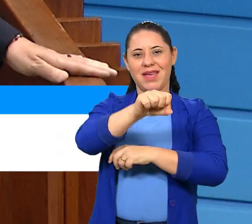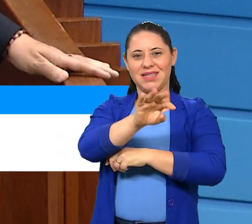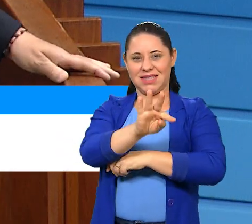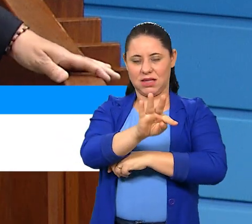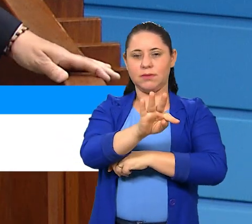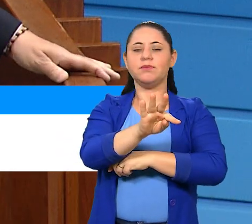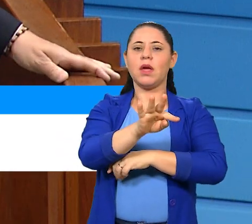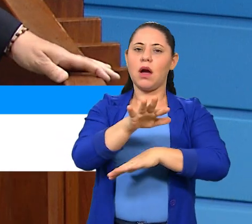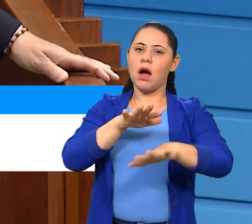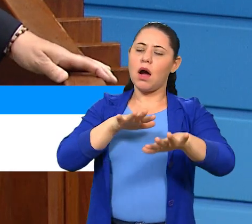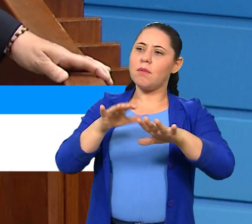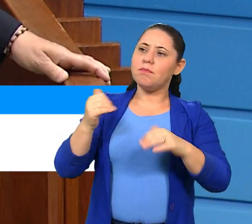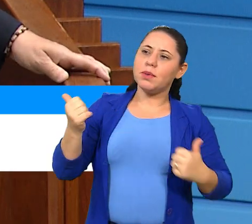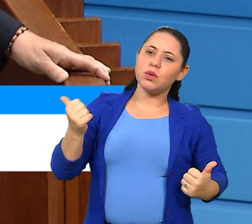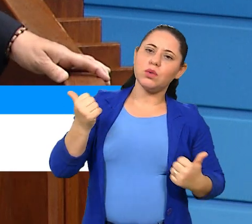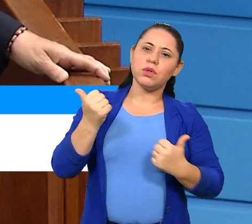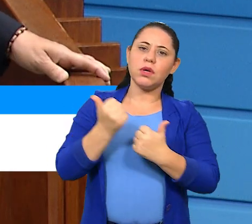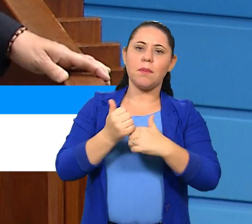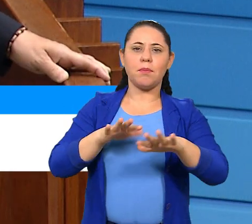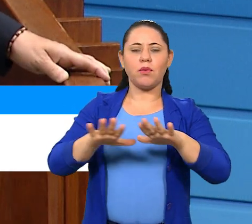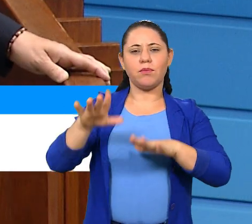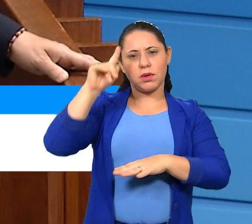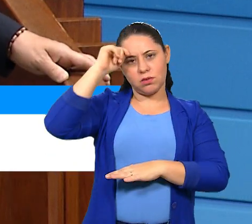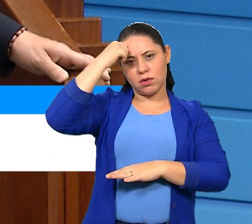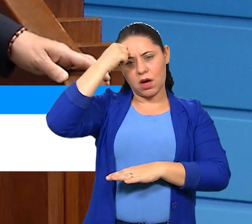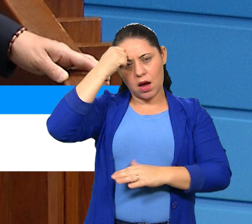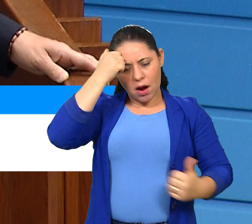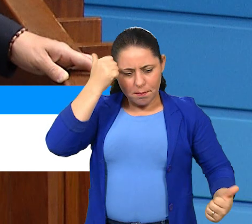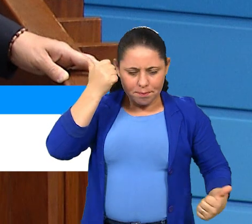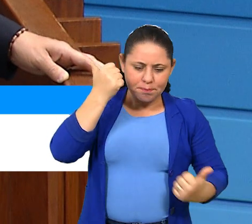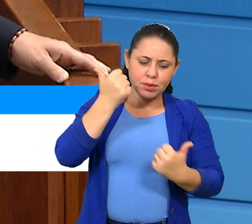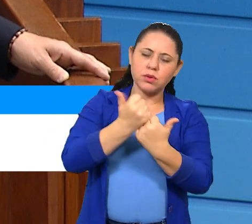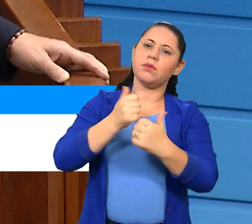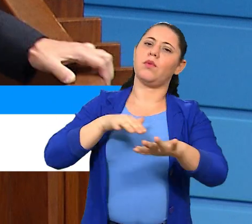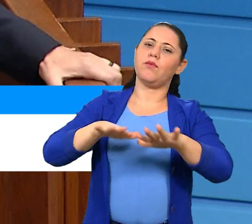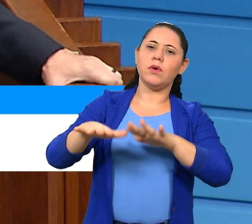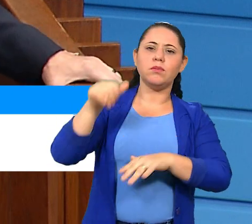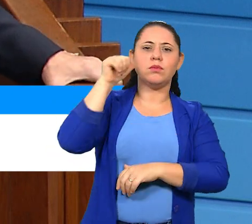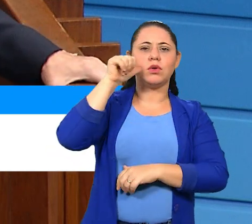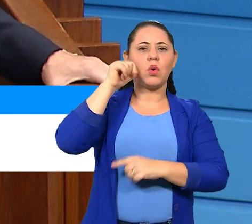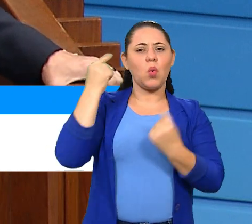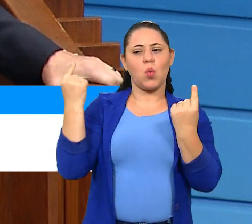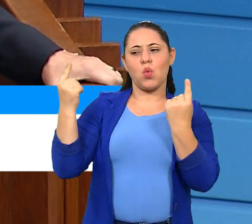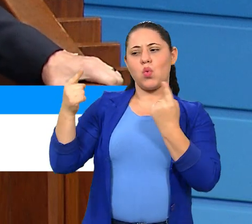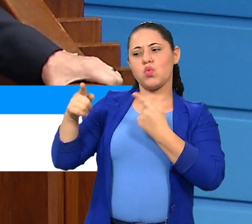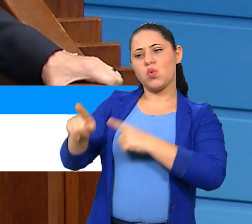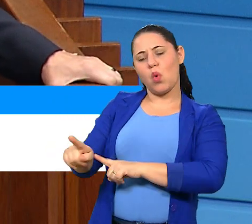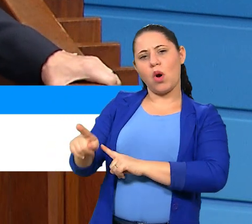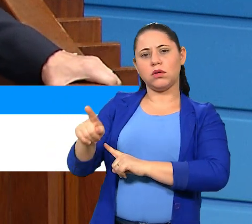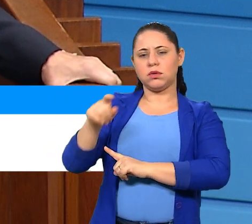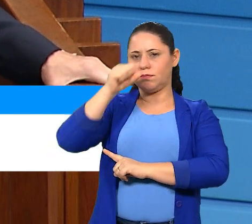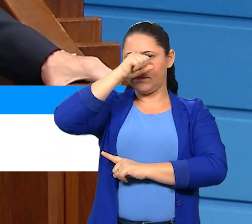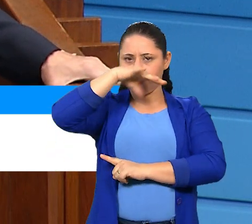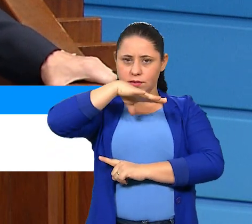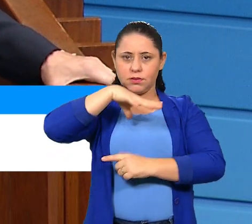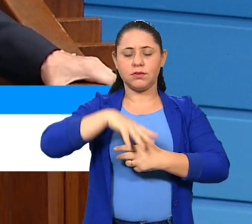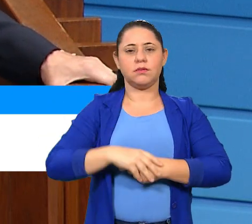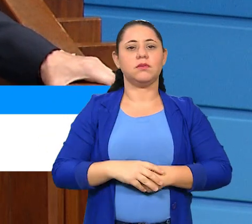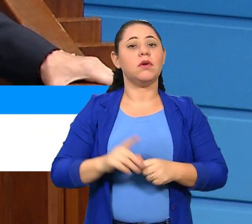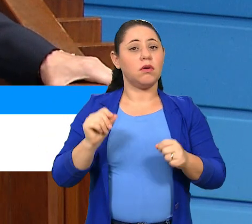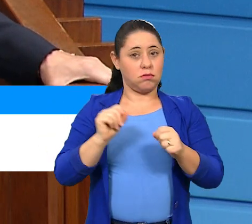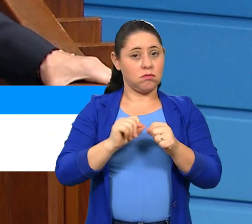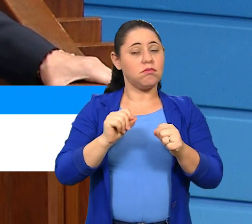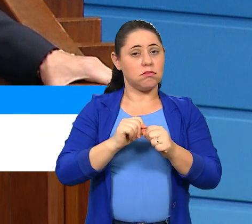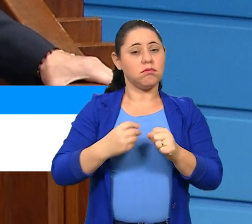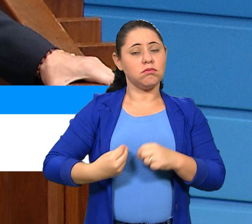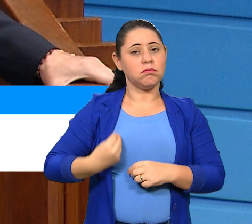Trabalhadores Rurais sem terra apoiei movimento negro apoiei movimento das mulheres contra